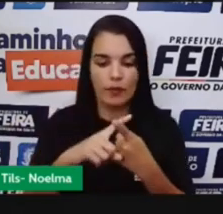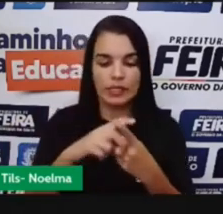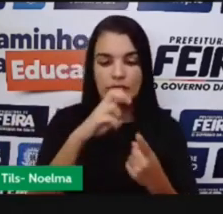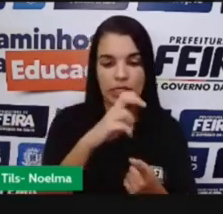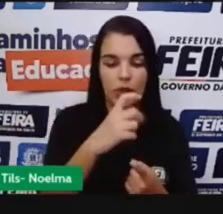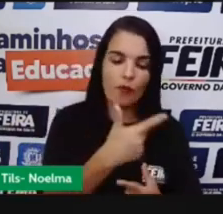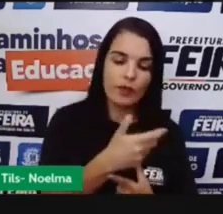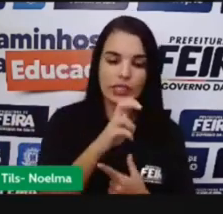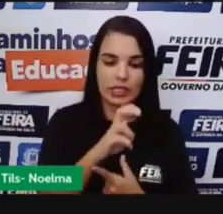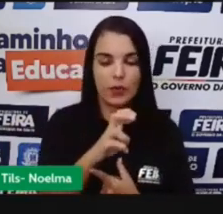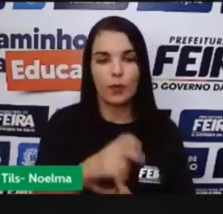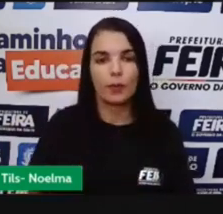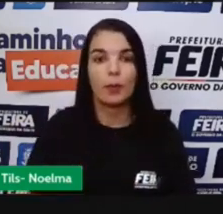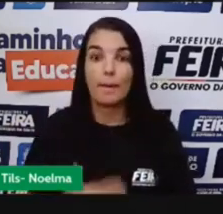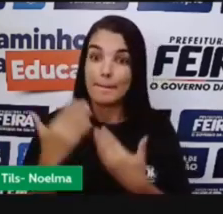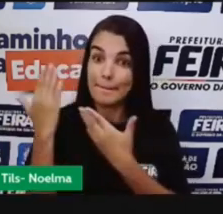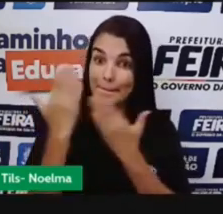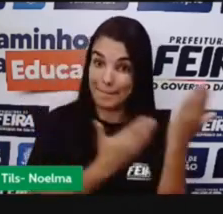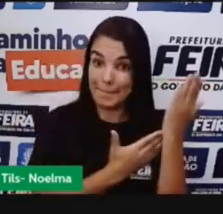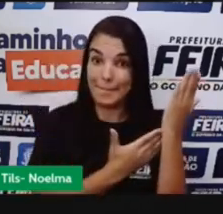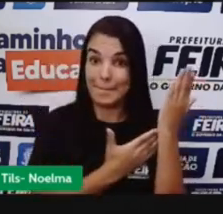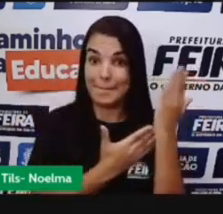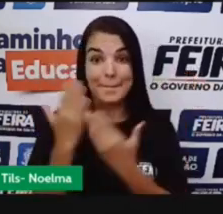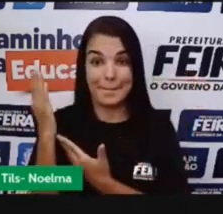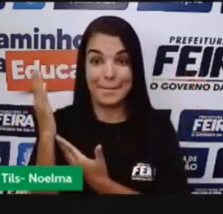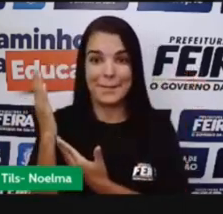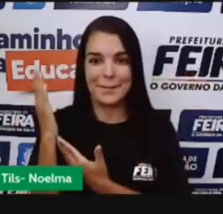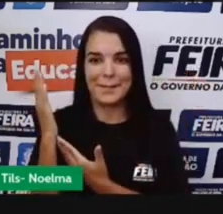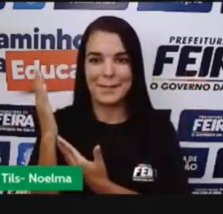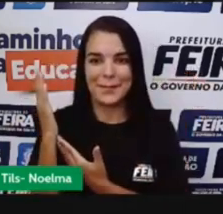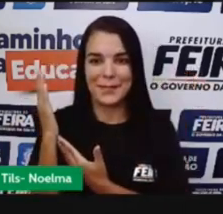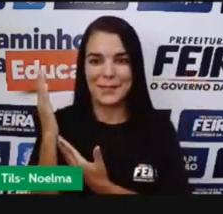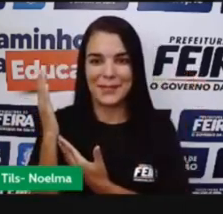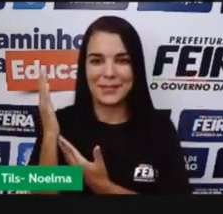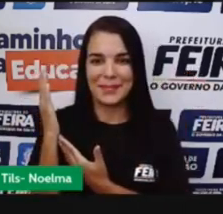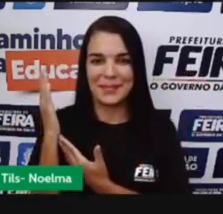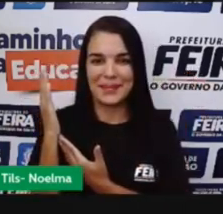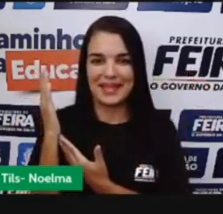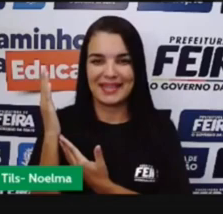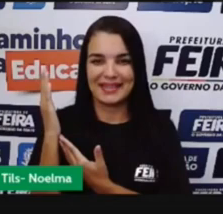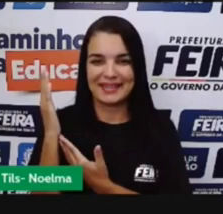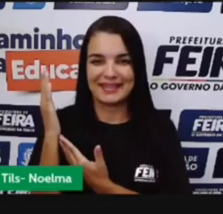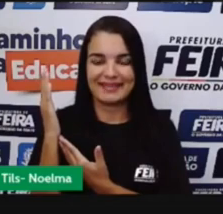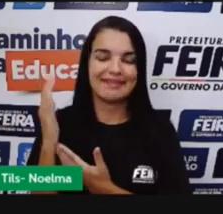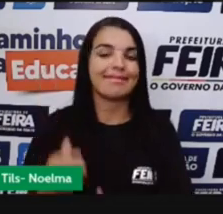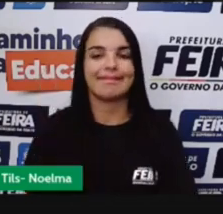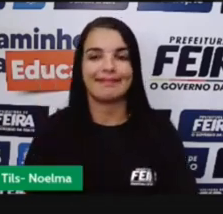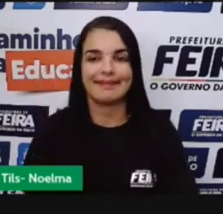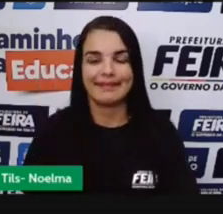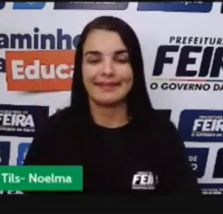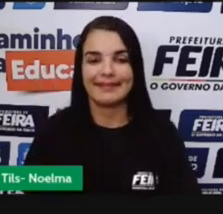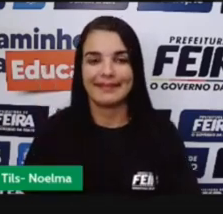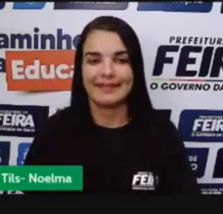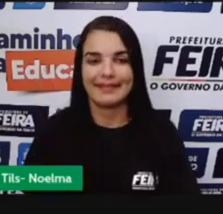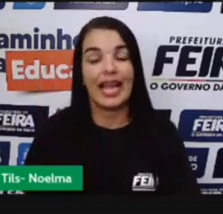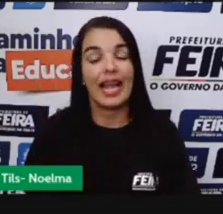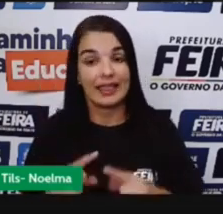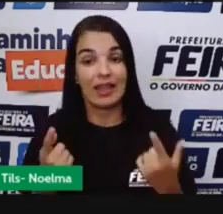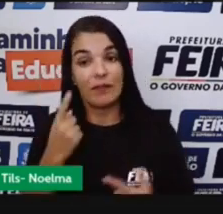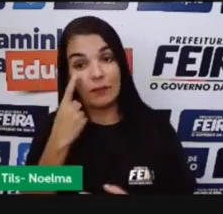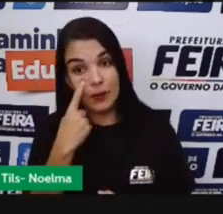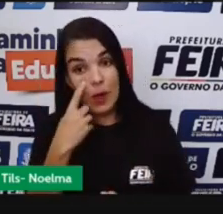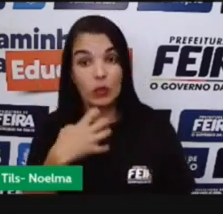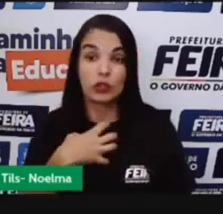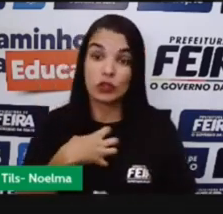5, 25. 250, que vai dar o quê? O valor do dividendo. Então, é uma forma